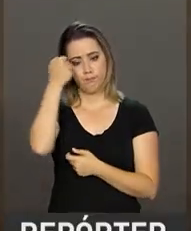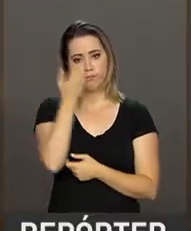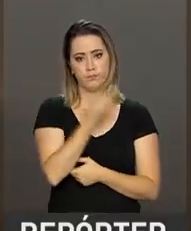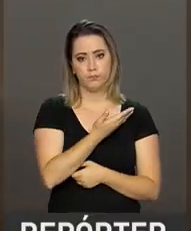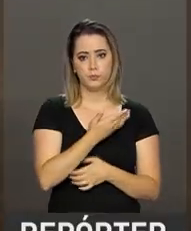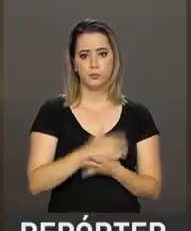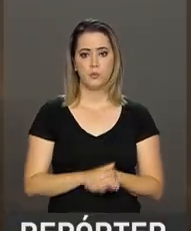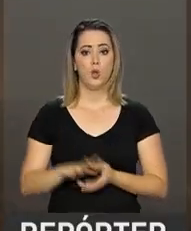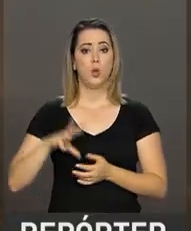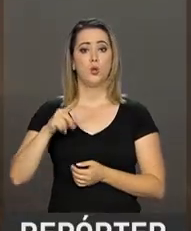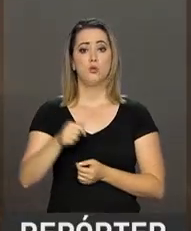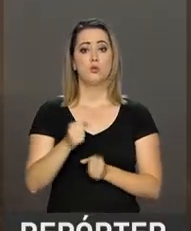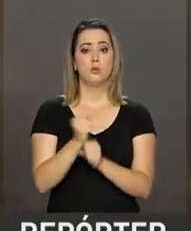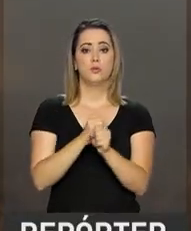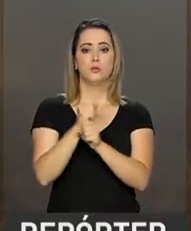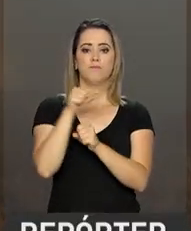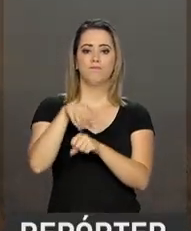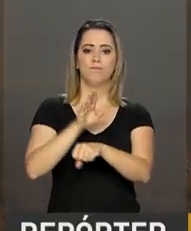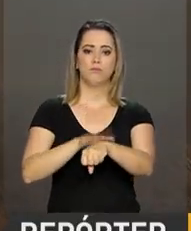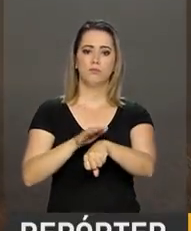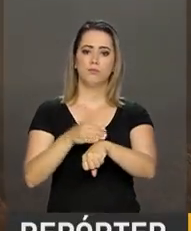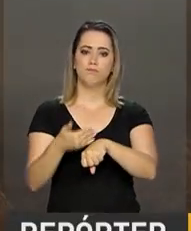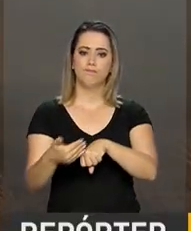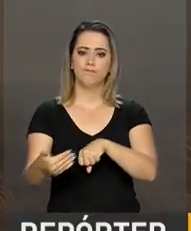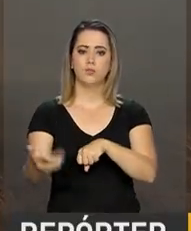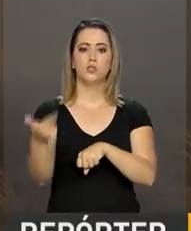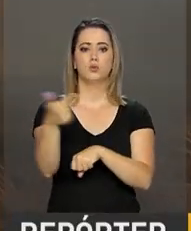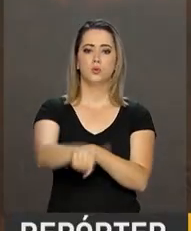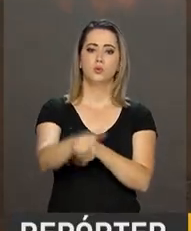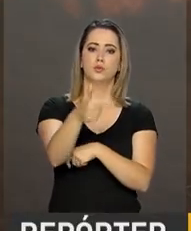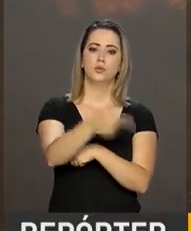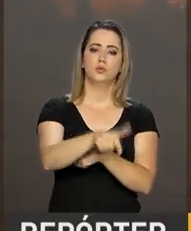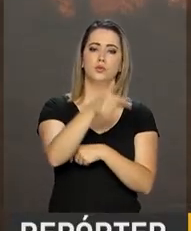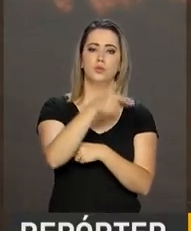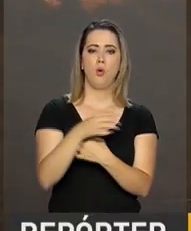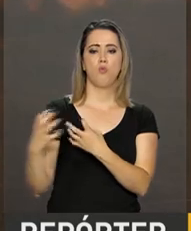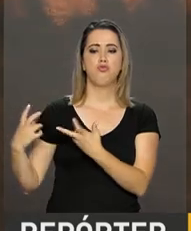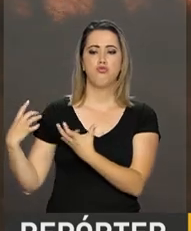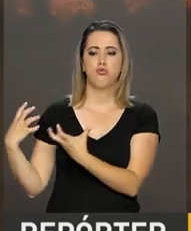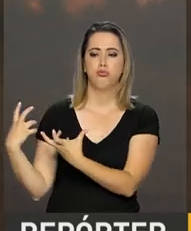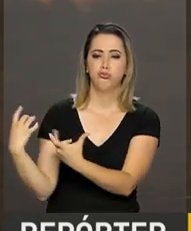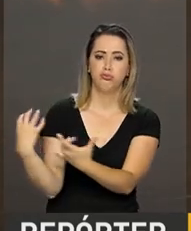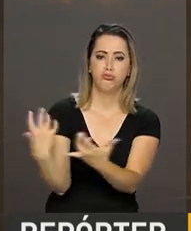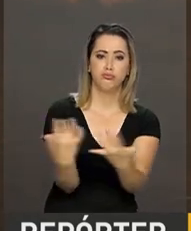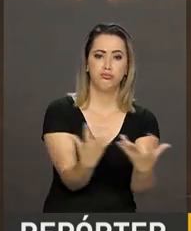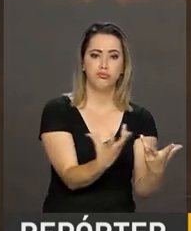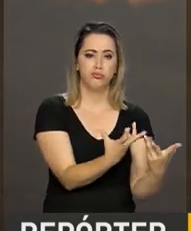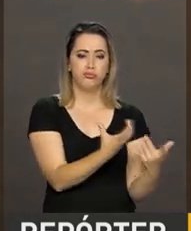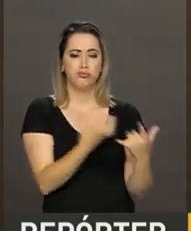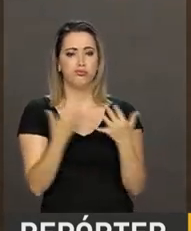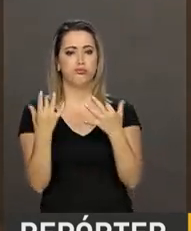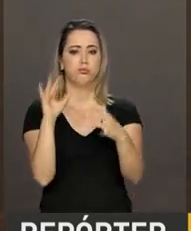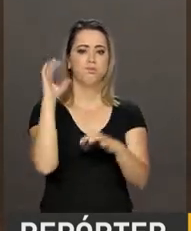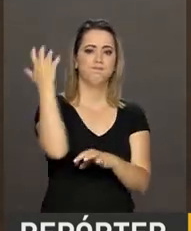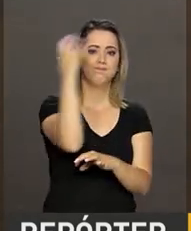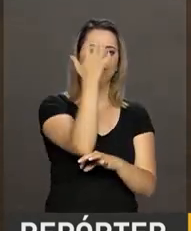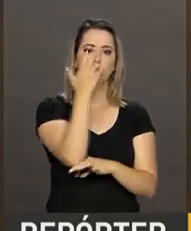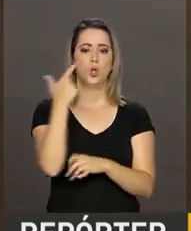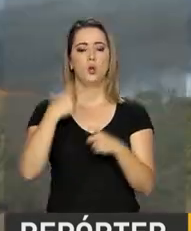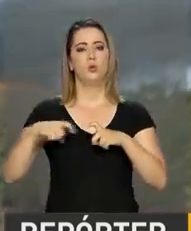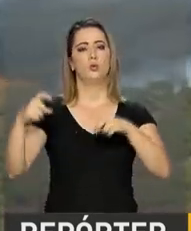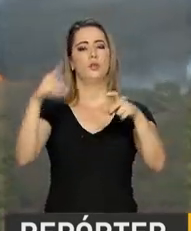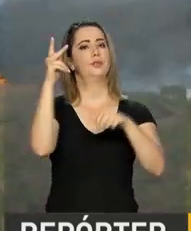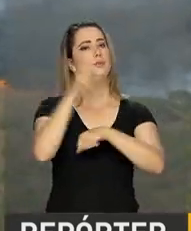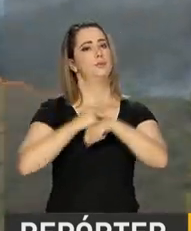todo ano nessa época a história se repete os incêndios florestais atingem várias regiões do país